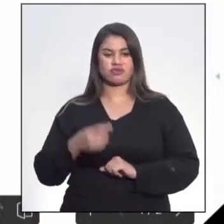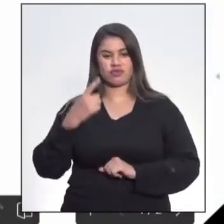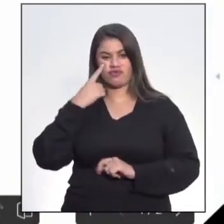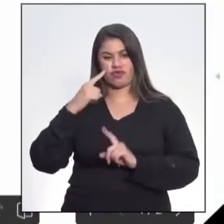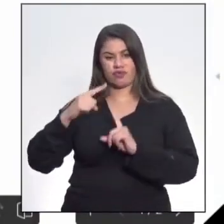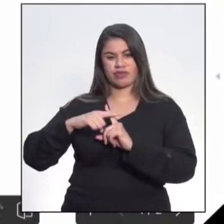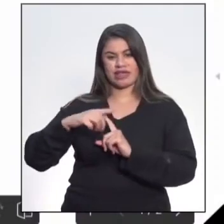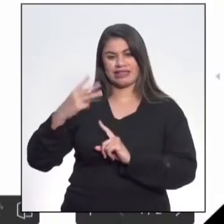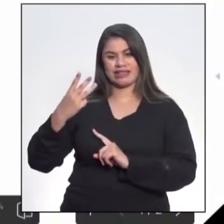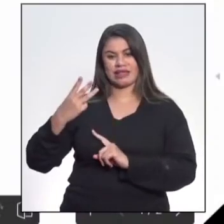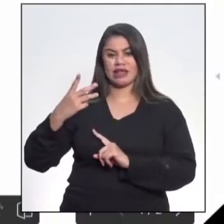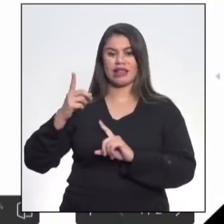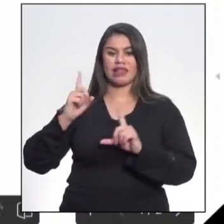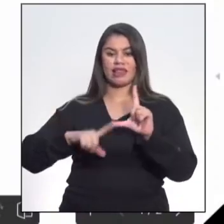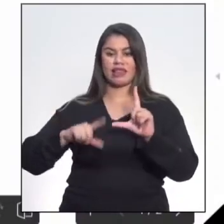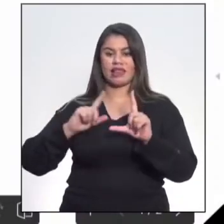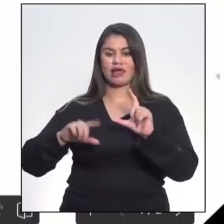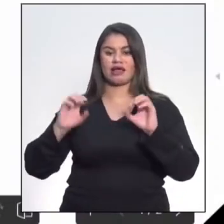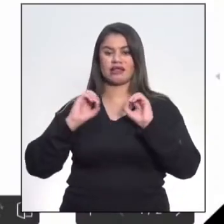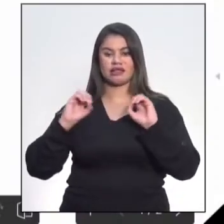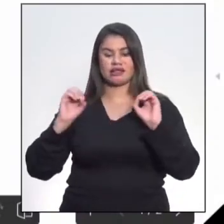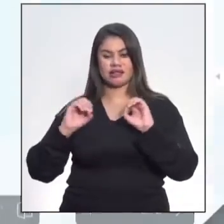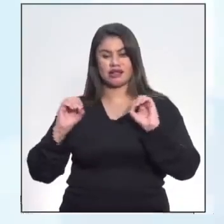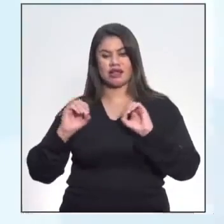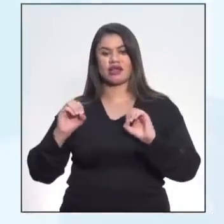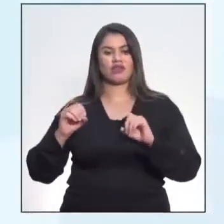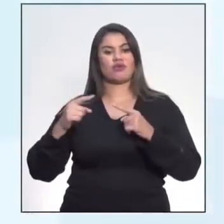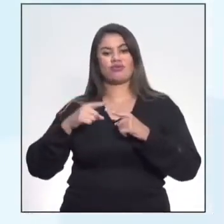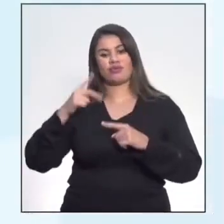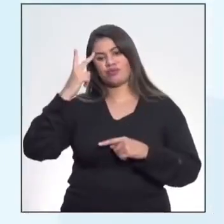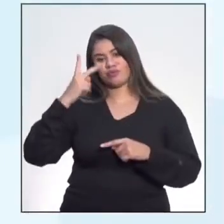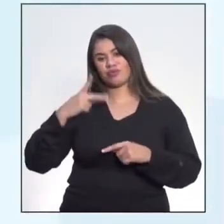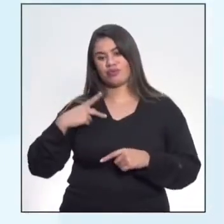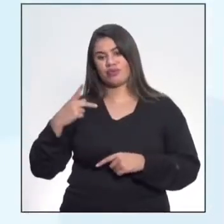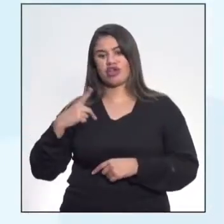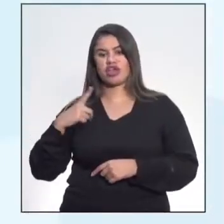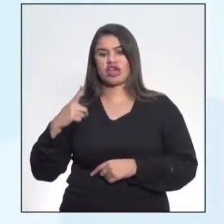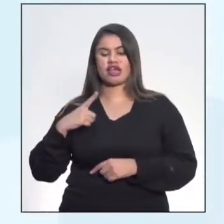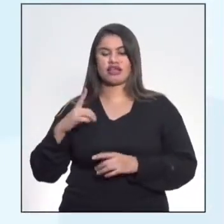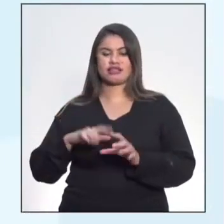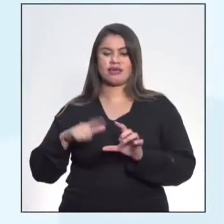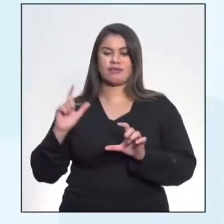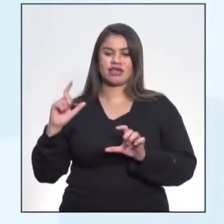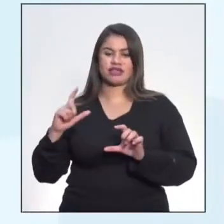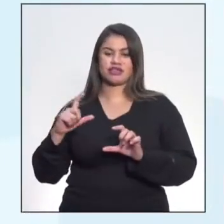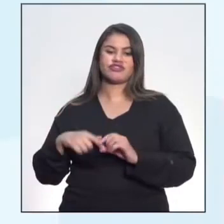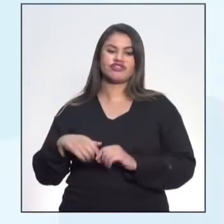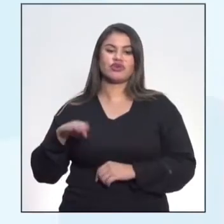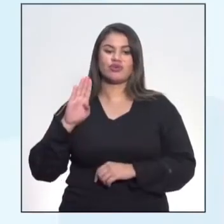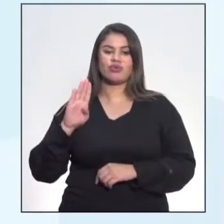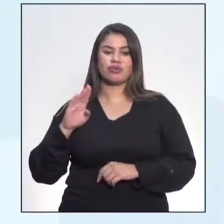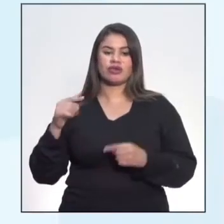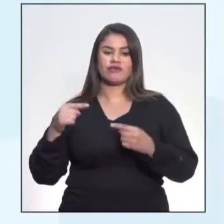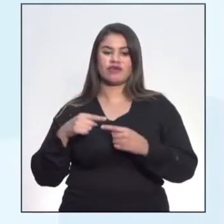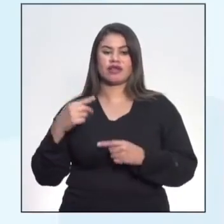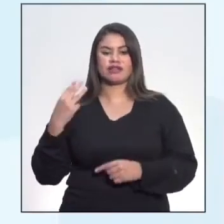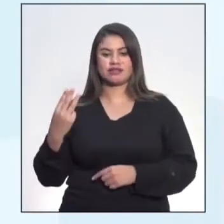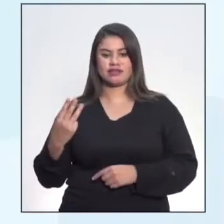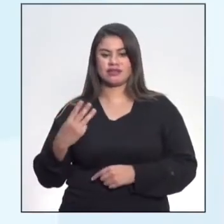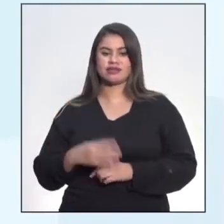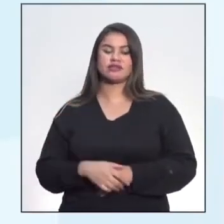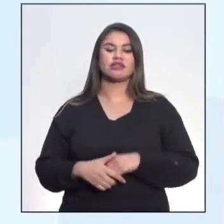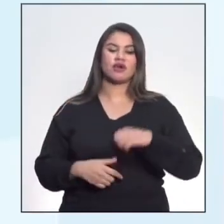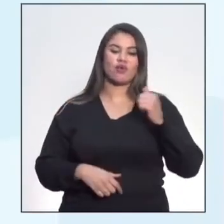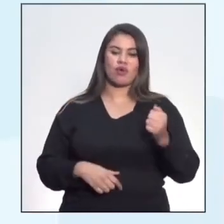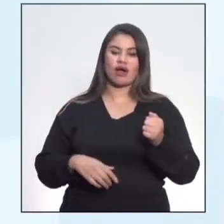ele não tem nenhuma letra com ele? Esse é o meu termo independente, esse é o meu B. Então, o meu B, ele vale 3. Então, eu já achei o